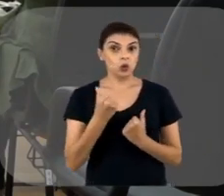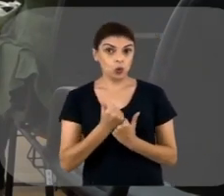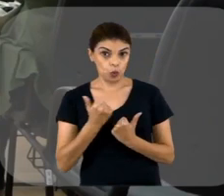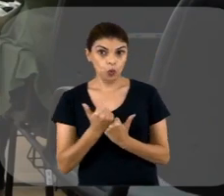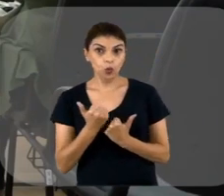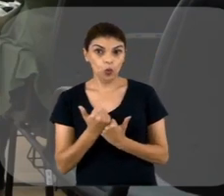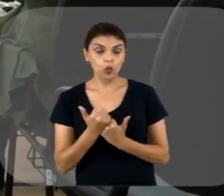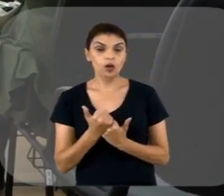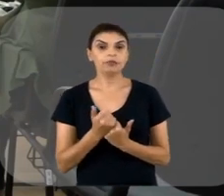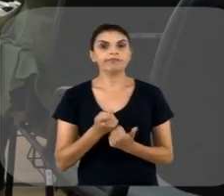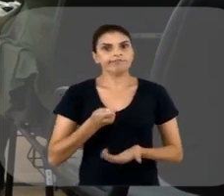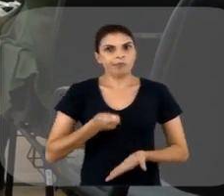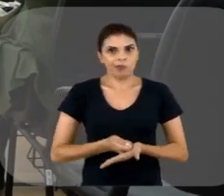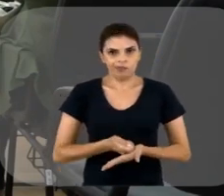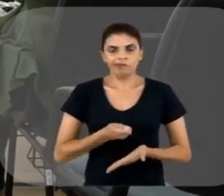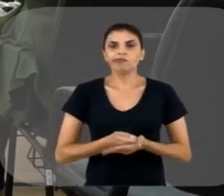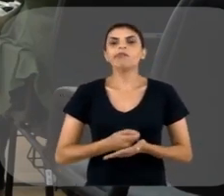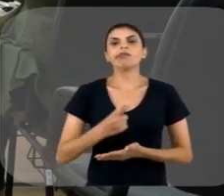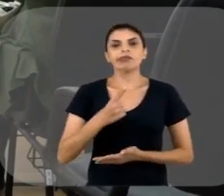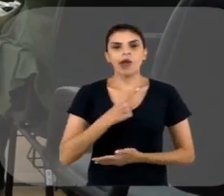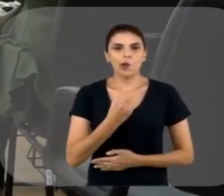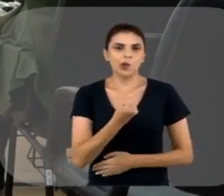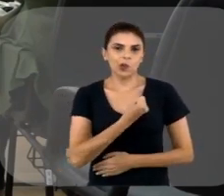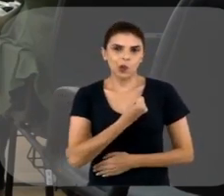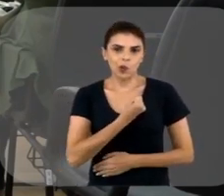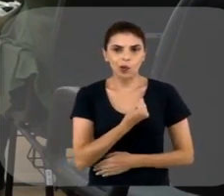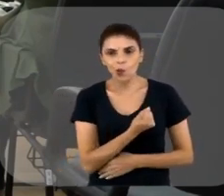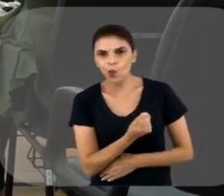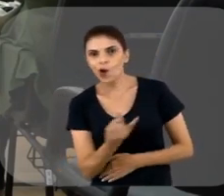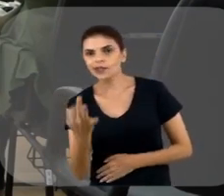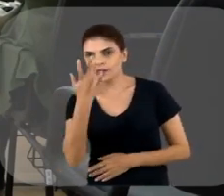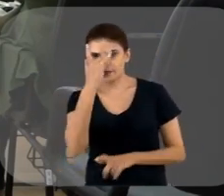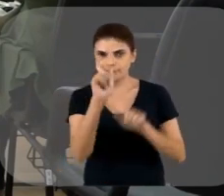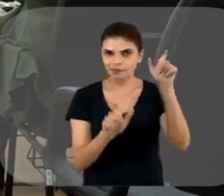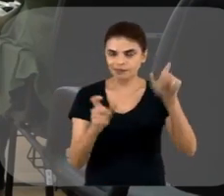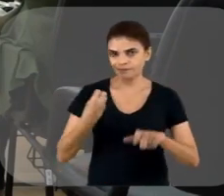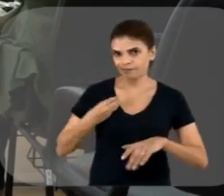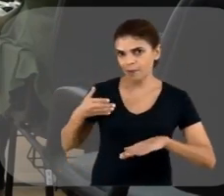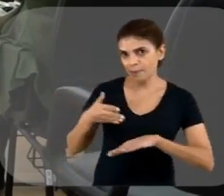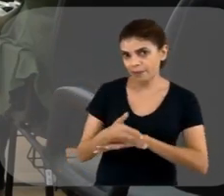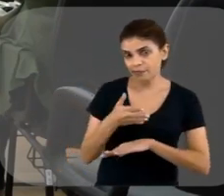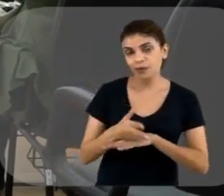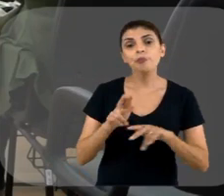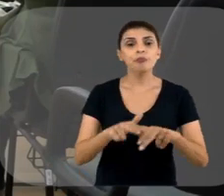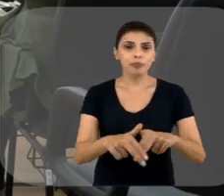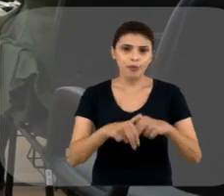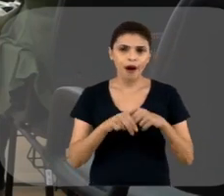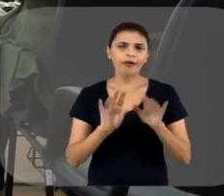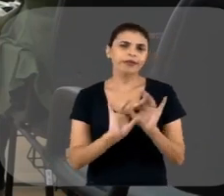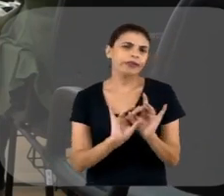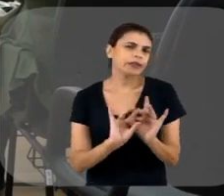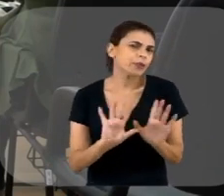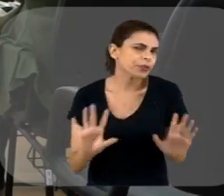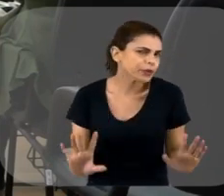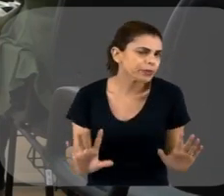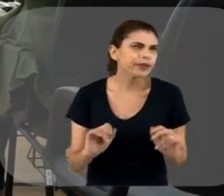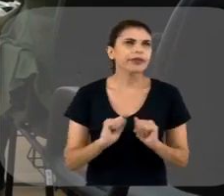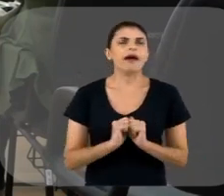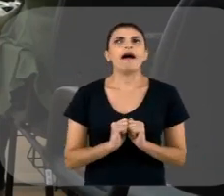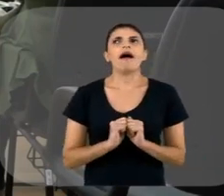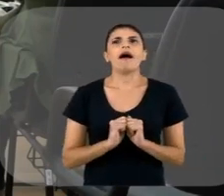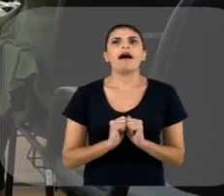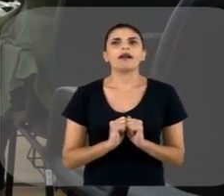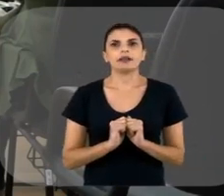tutoria, ela exige um número limitado de participantes, né, por conta mesmo da disponibilidade